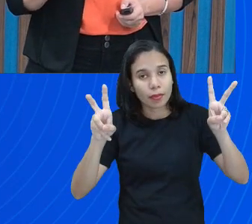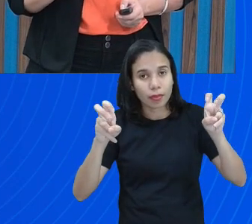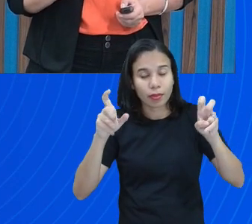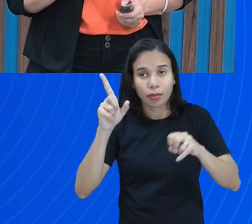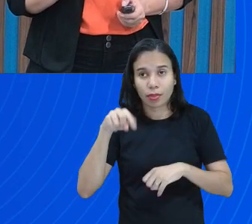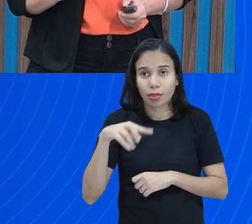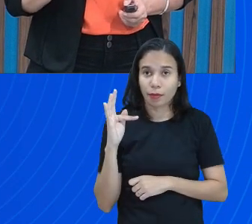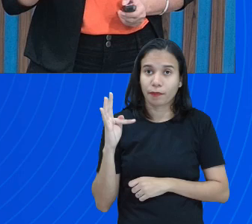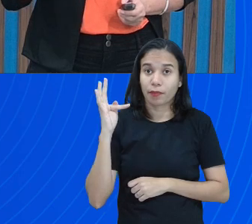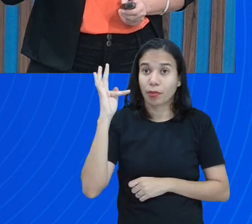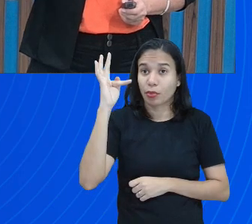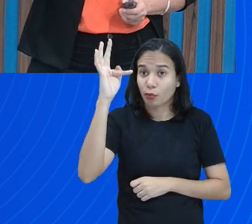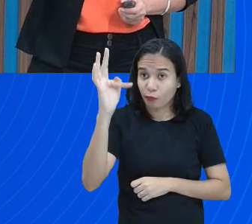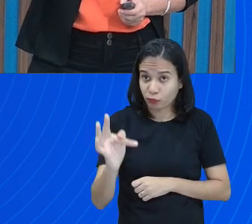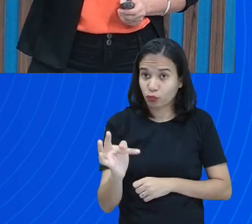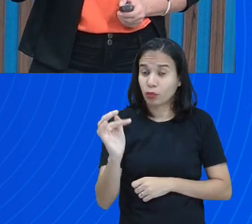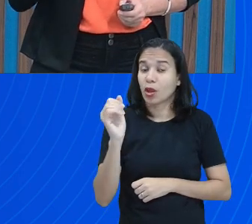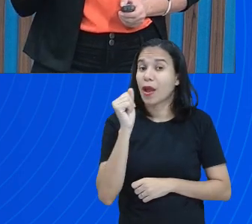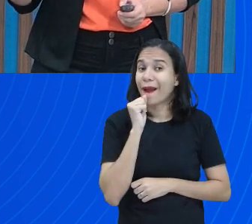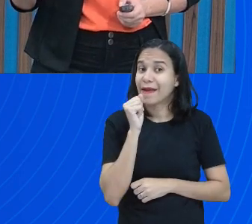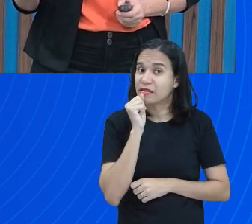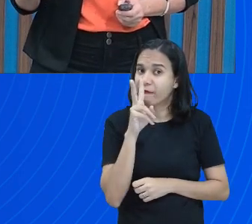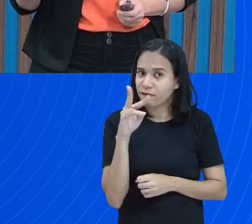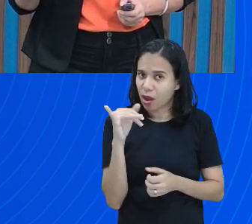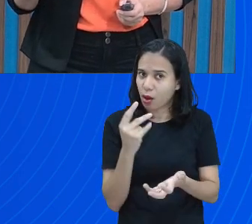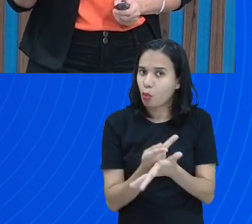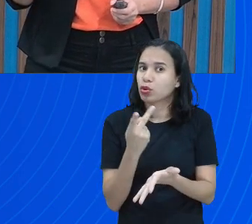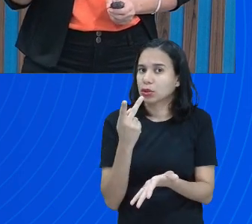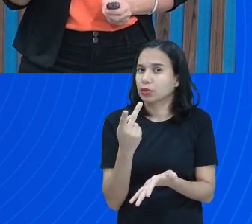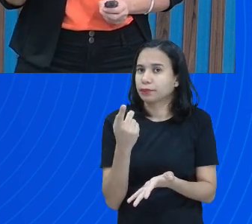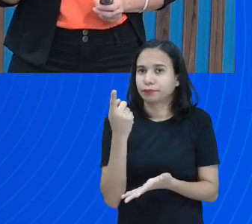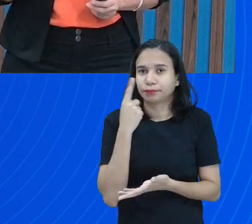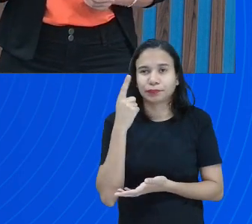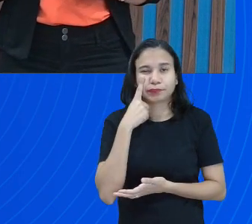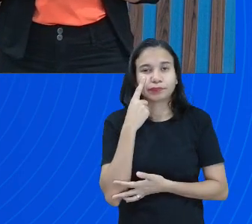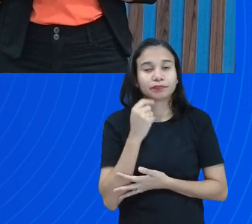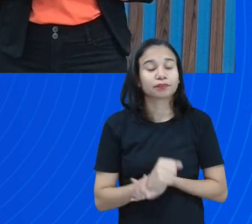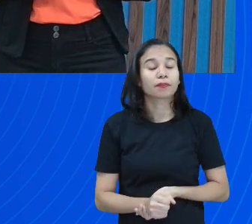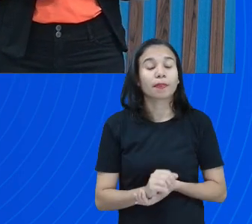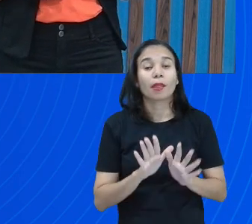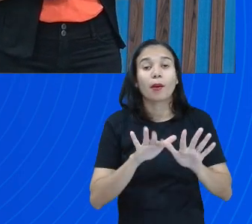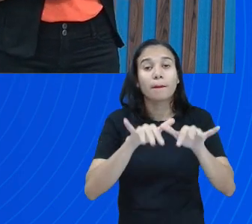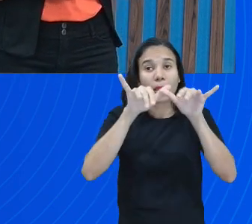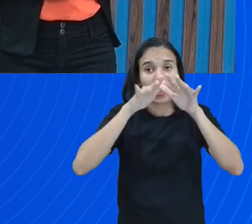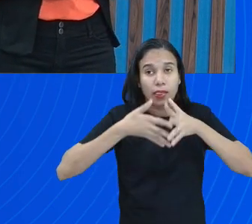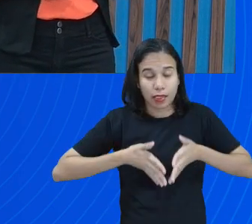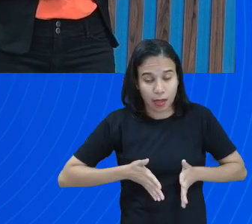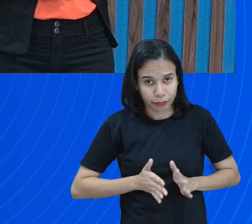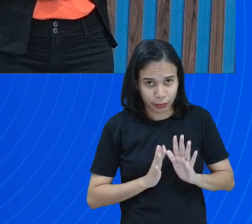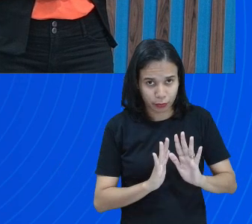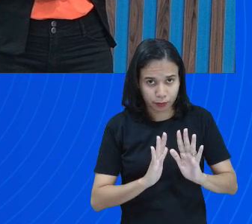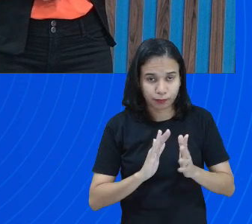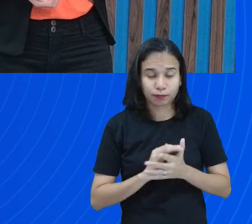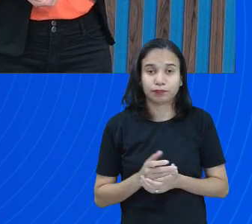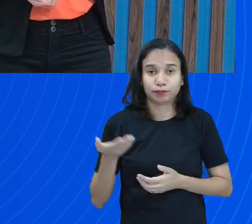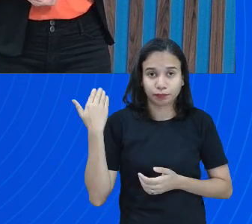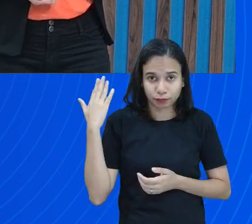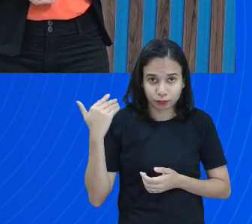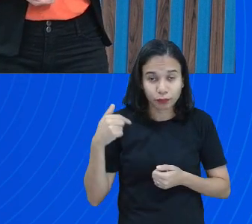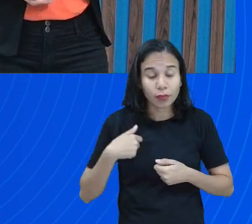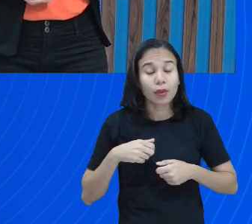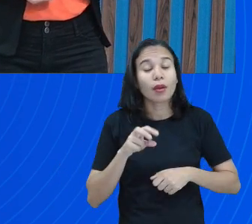no futuro? Uma coisa que ainda vai acontecer. Eu digo, o pardalzinho nasceu,